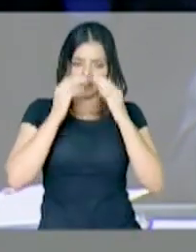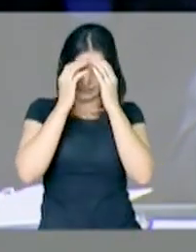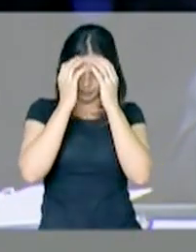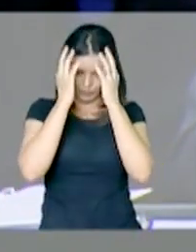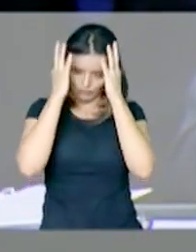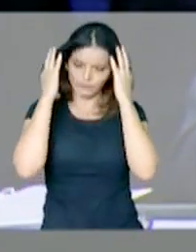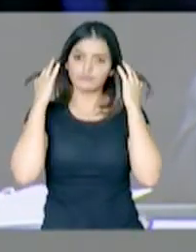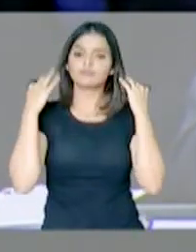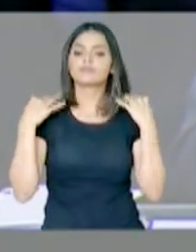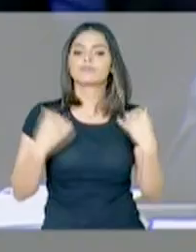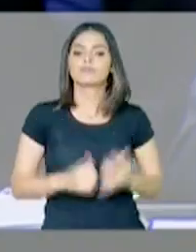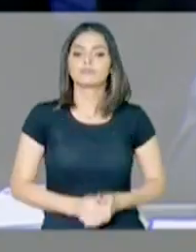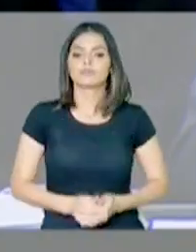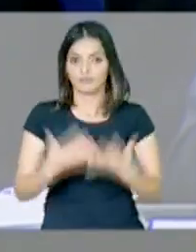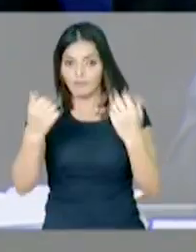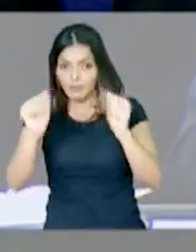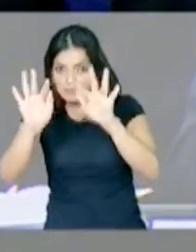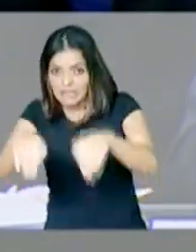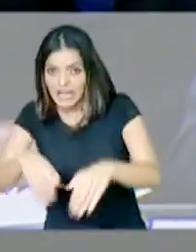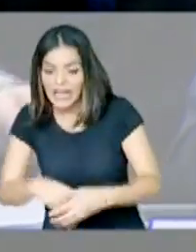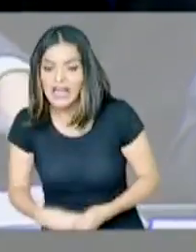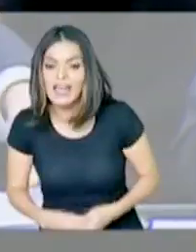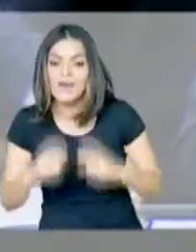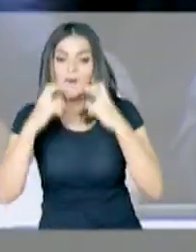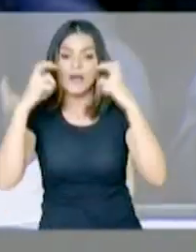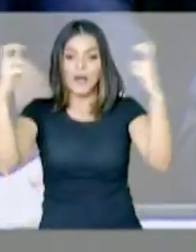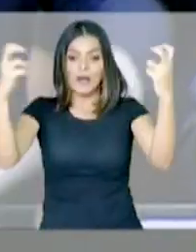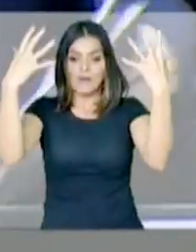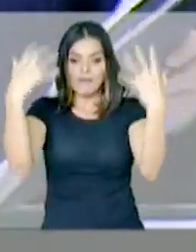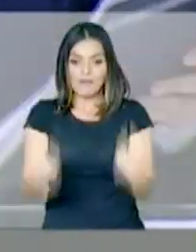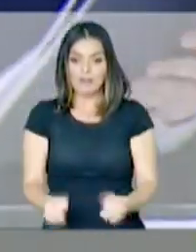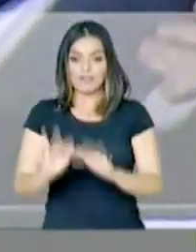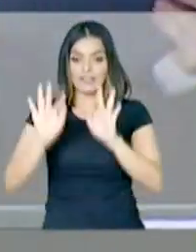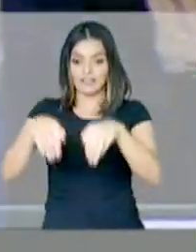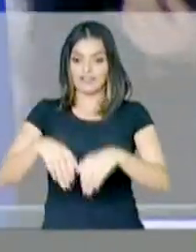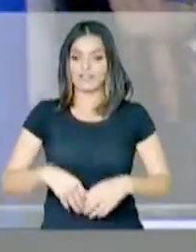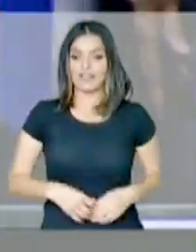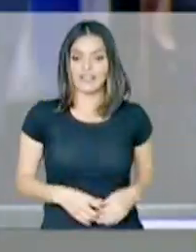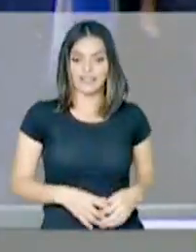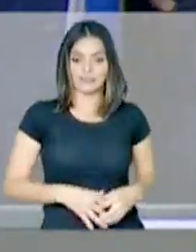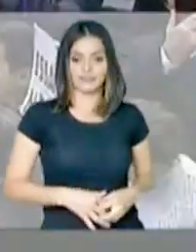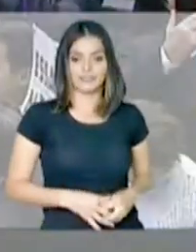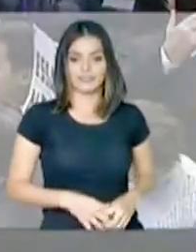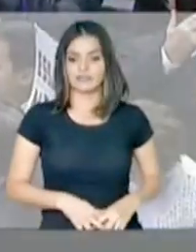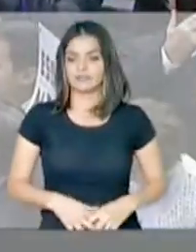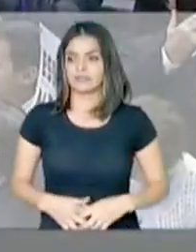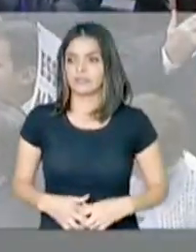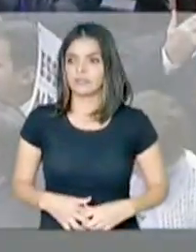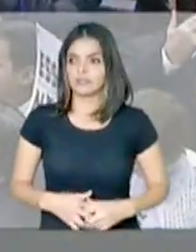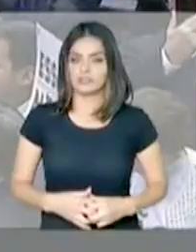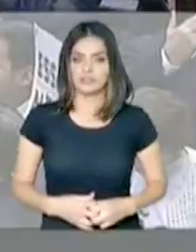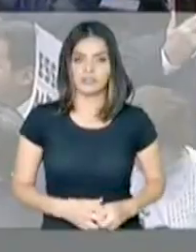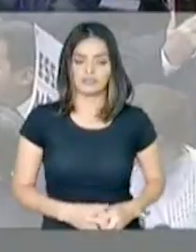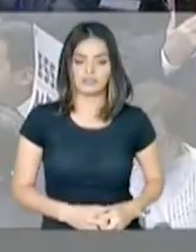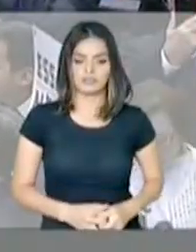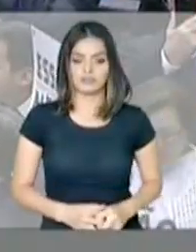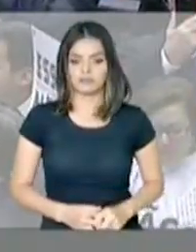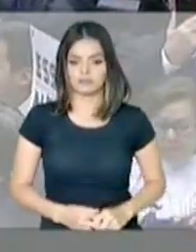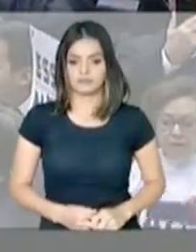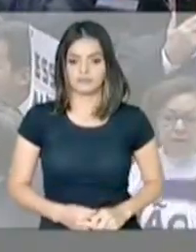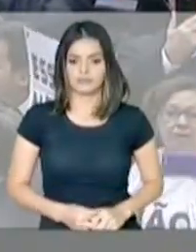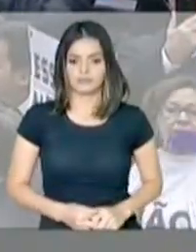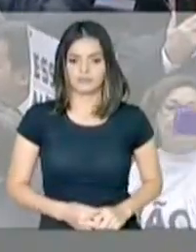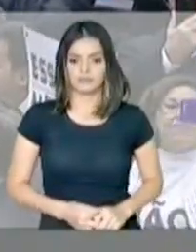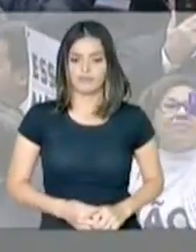A proposta da reforma da Previdência prevê uma idade mínima, ou seja, transforma esse tempo, que era apenas de contribuição, em